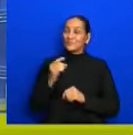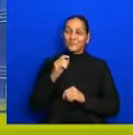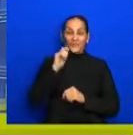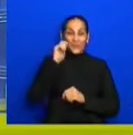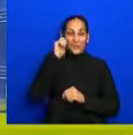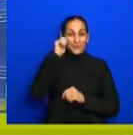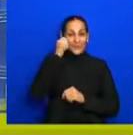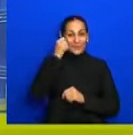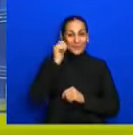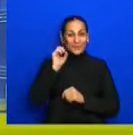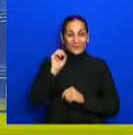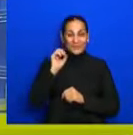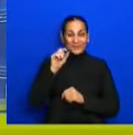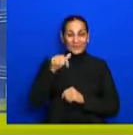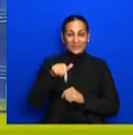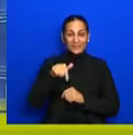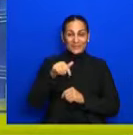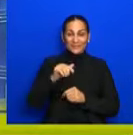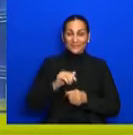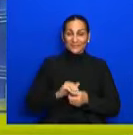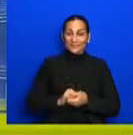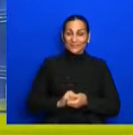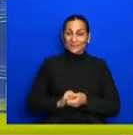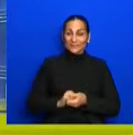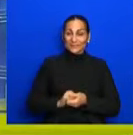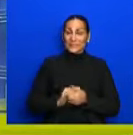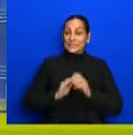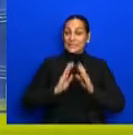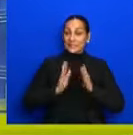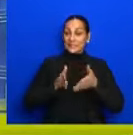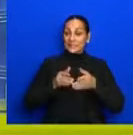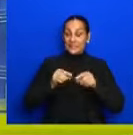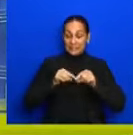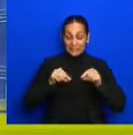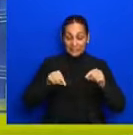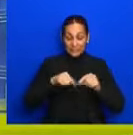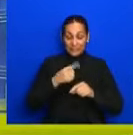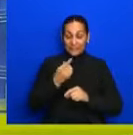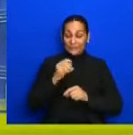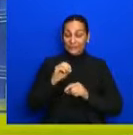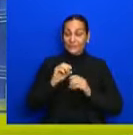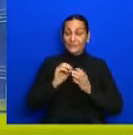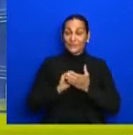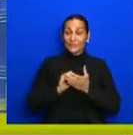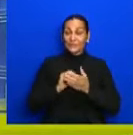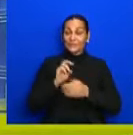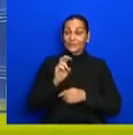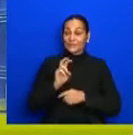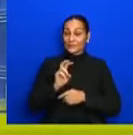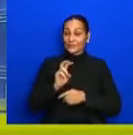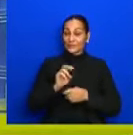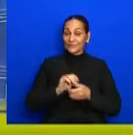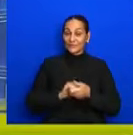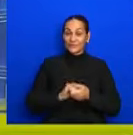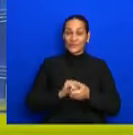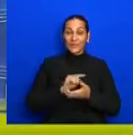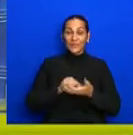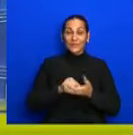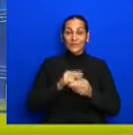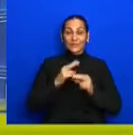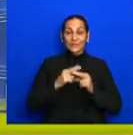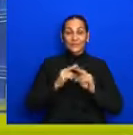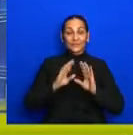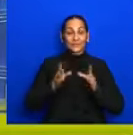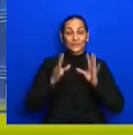Bola preta 07. Preta 07. Já foram sorteados 10 números, faltam 5.